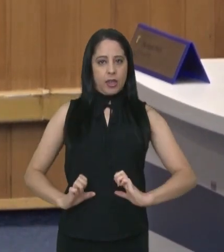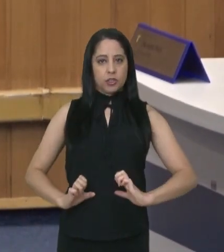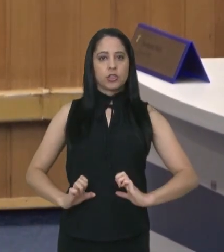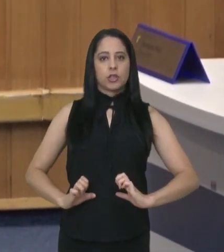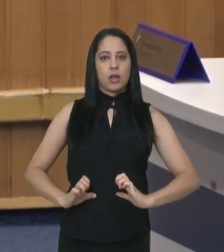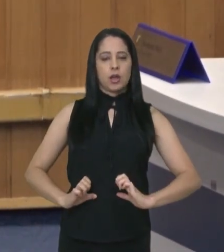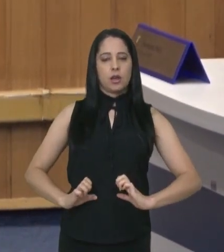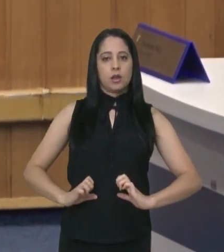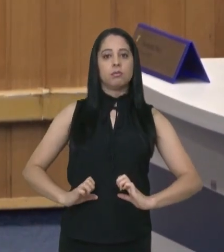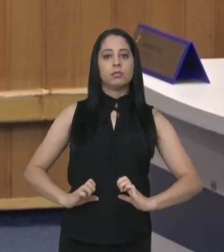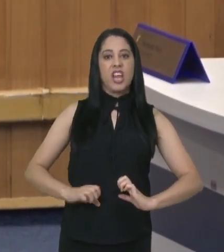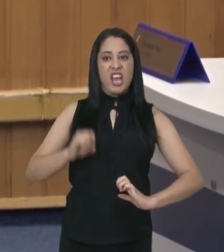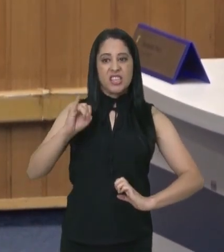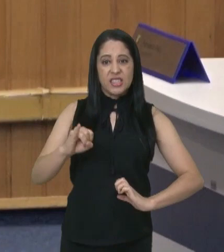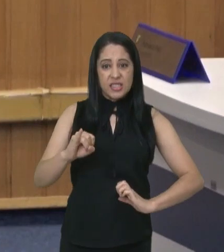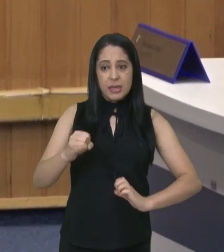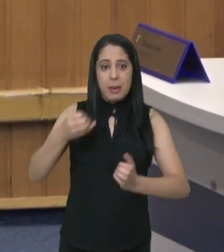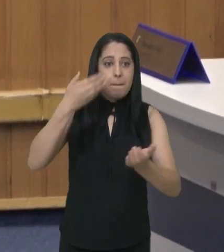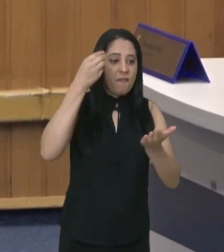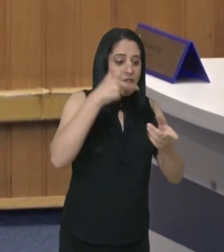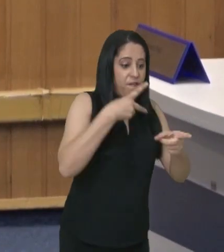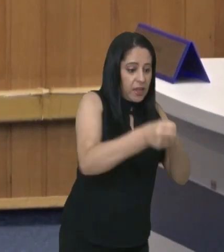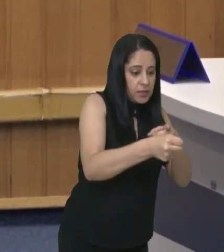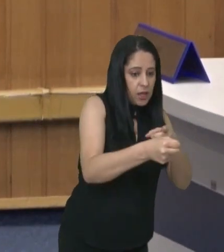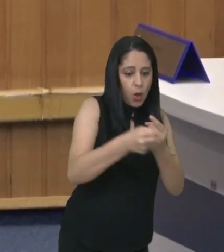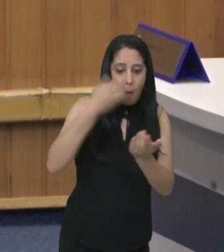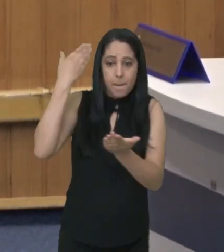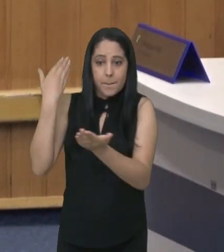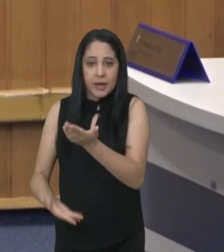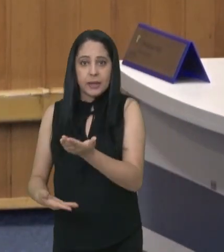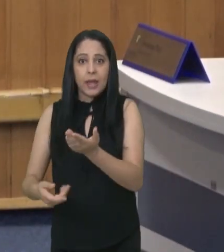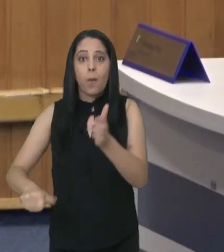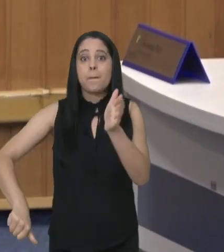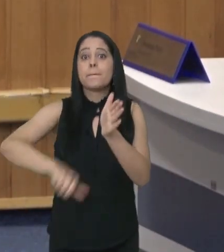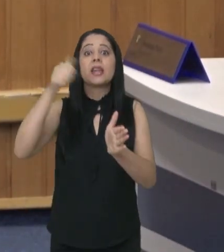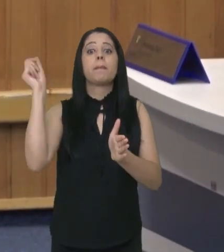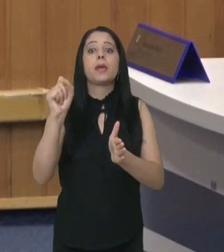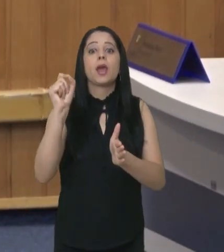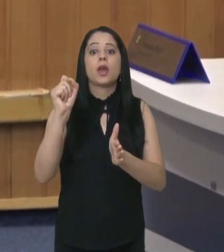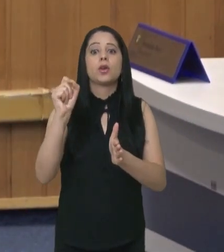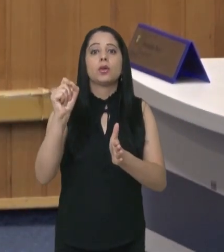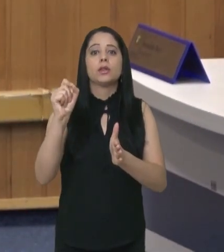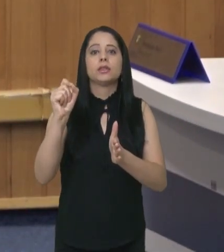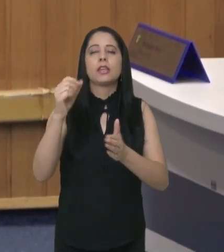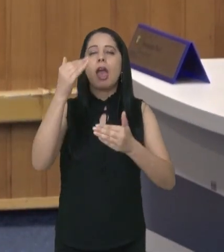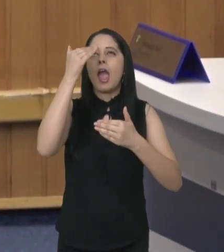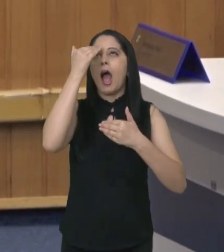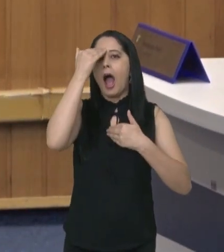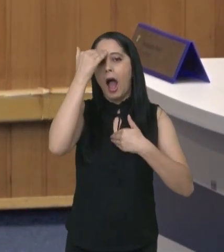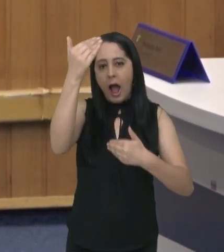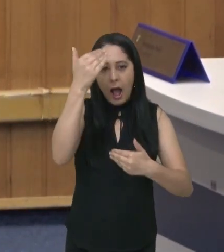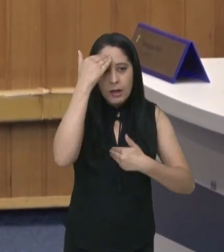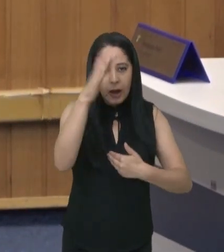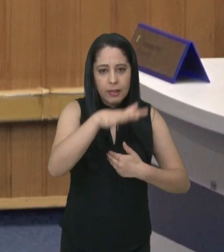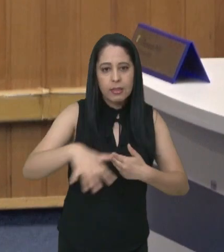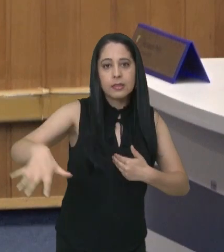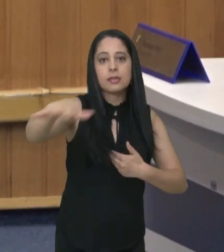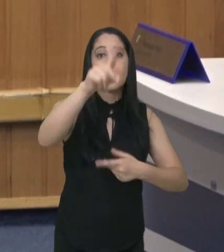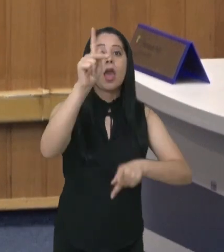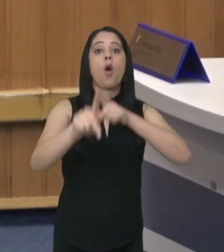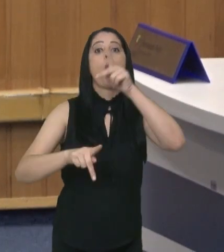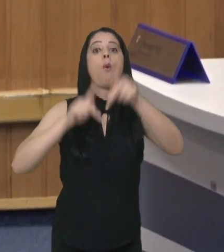eleição, venceu ou perdeu, a primeira coisa que tem que se fazer é agradecer a votação.